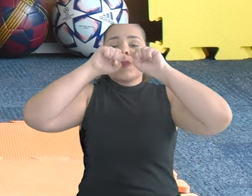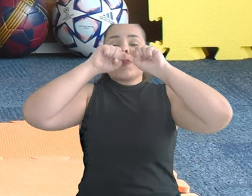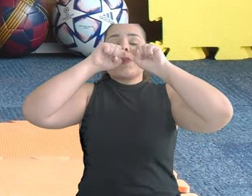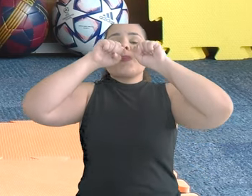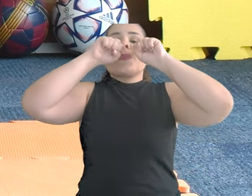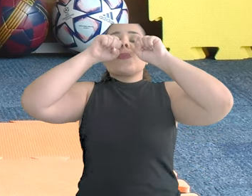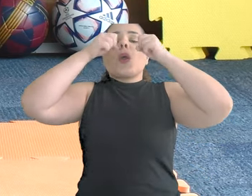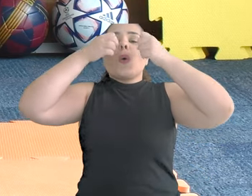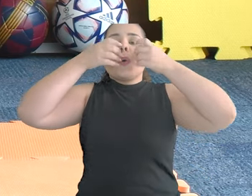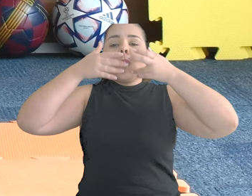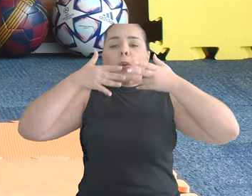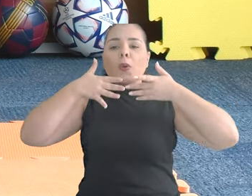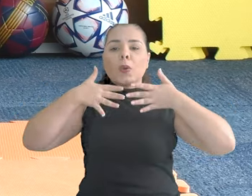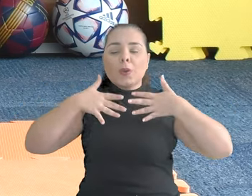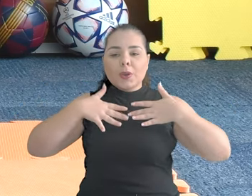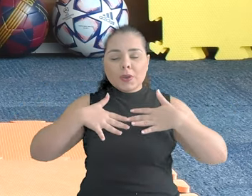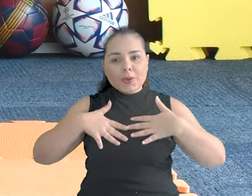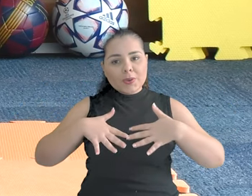Inspire.